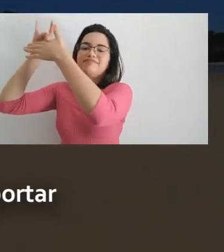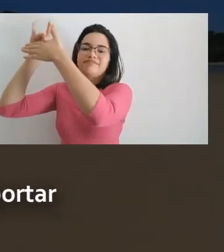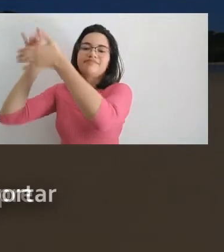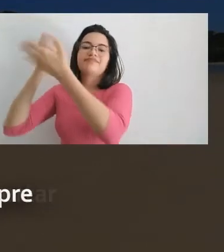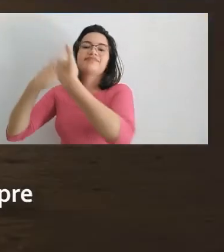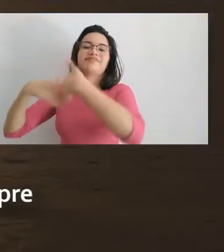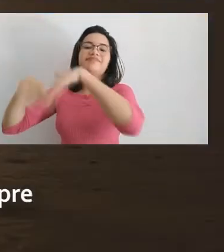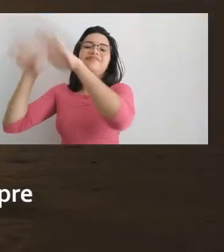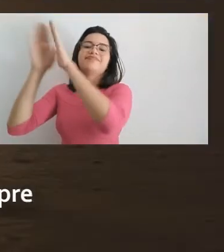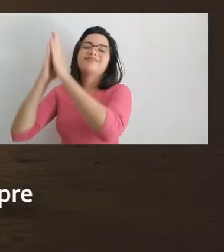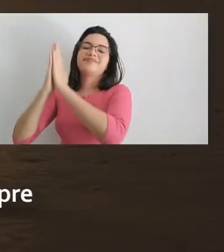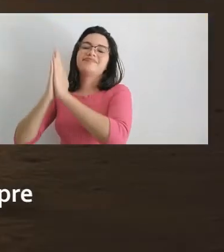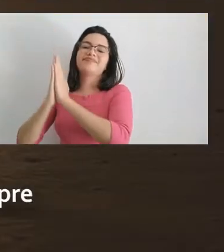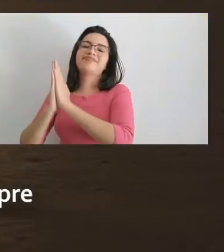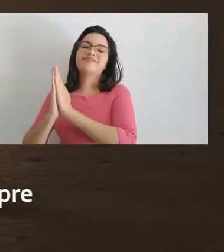transportar,